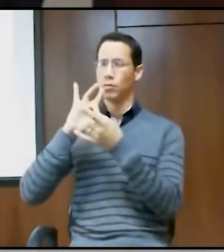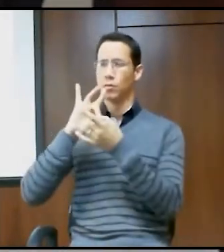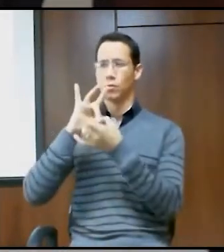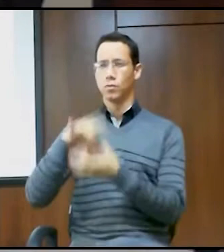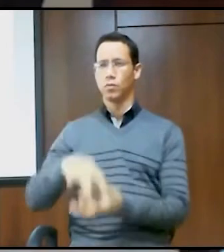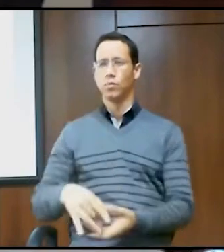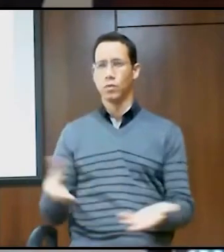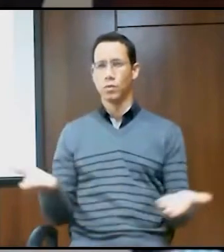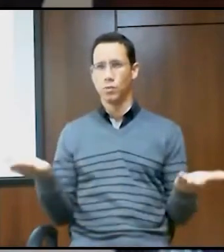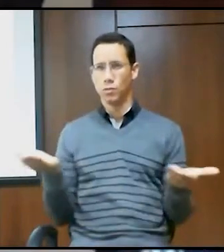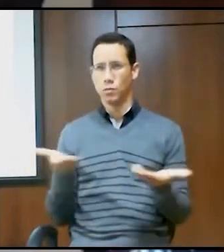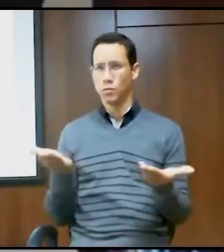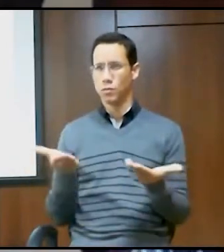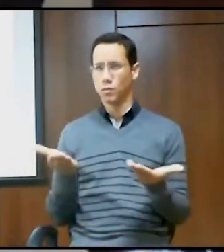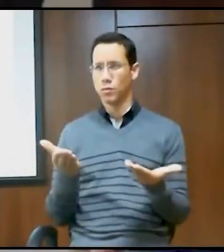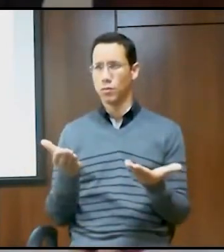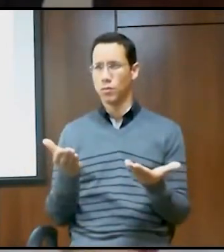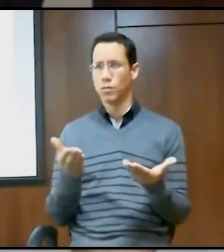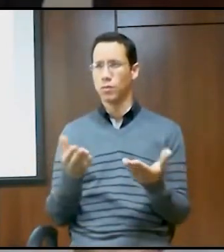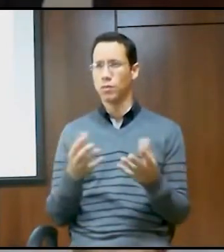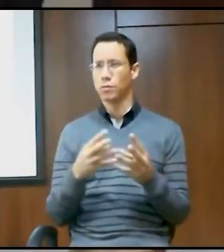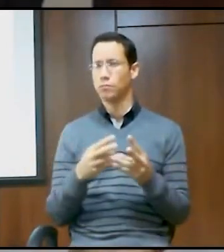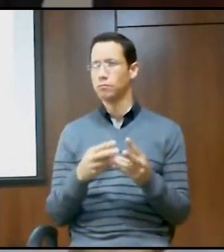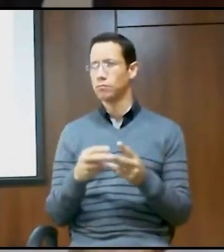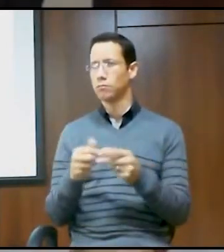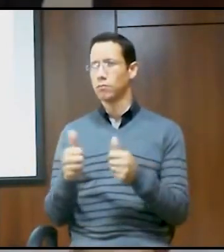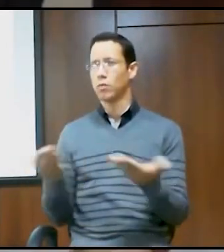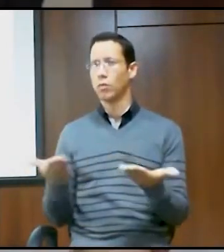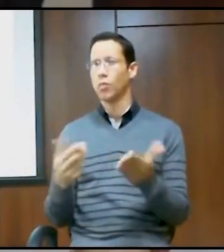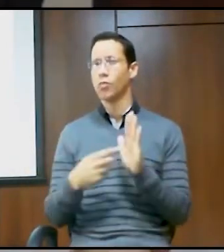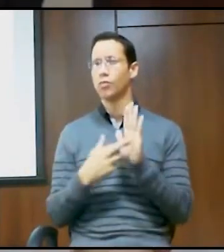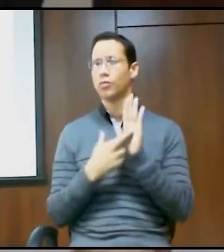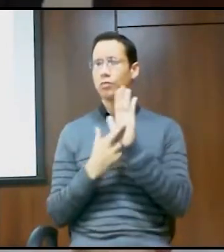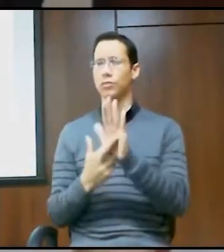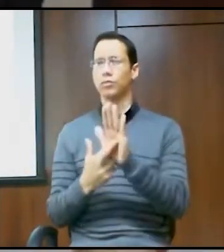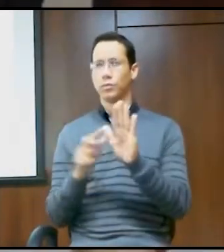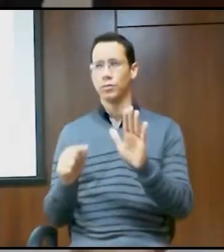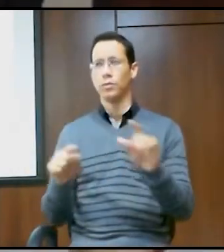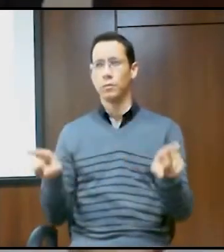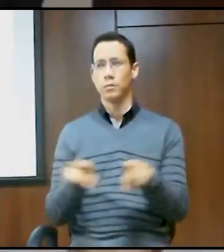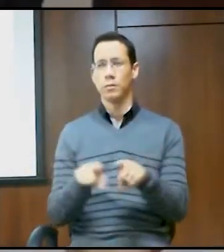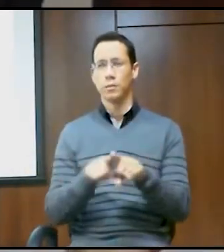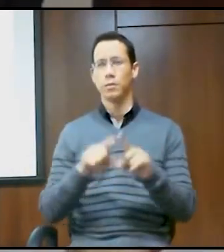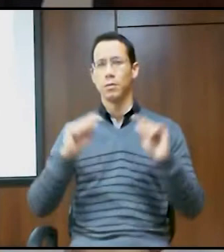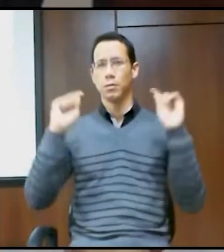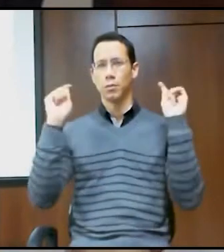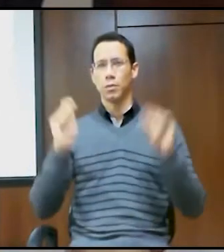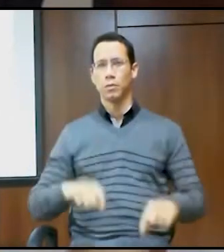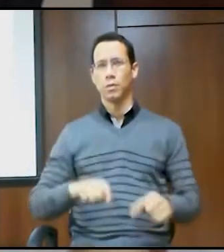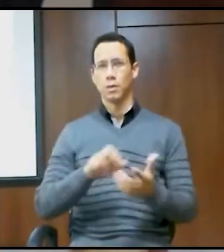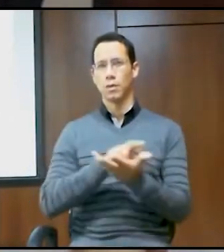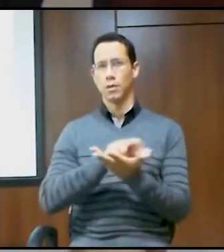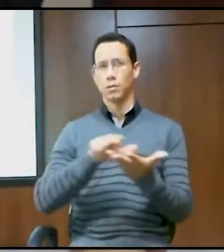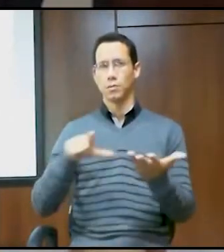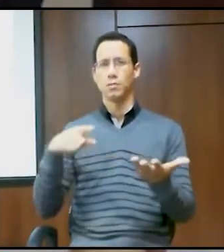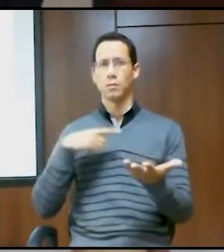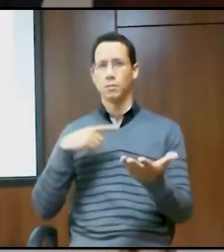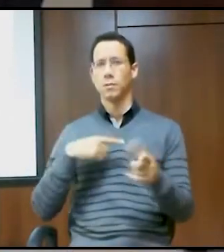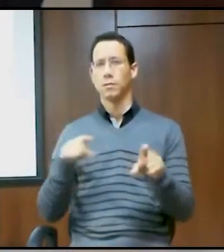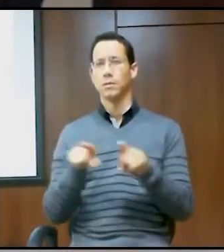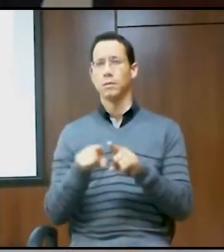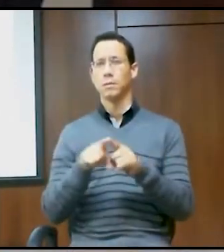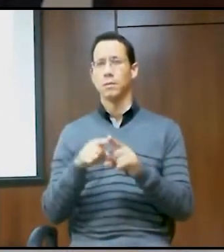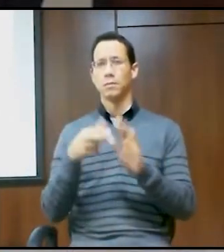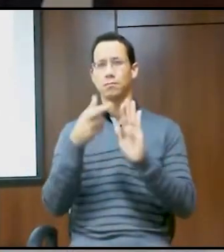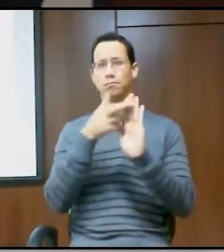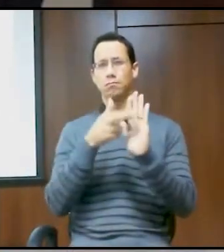que isso vem minguando, do que representa isso hoje, mas também, obviamente, das possibilidades, do que existe também no arcabouço